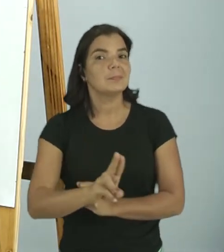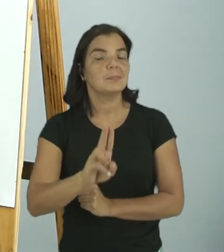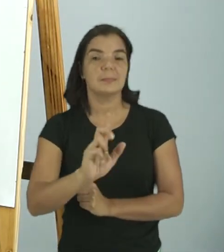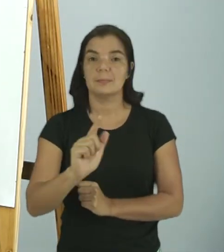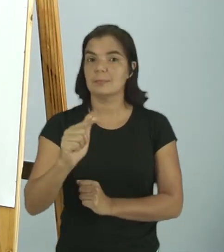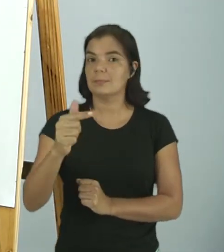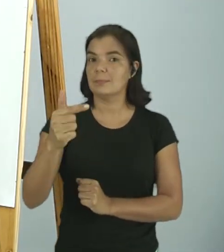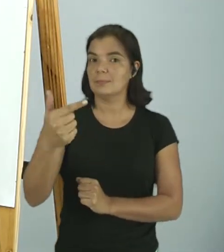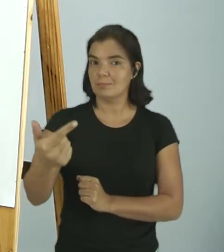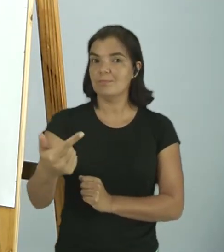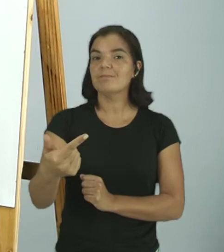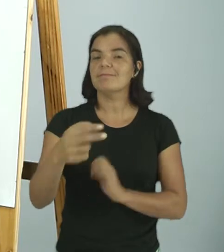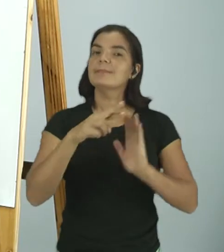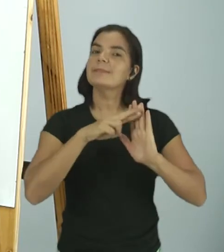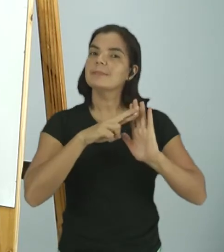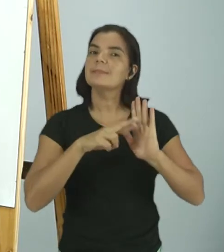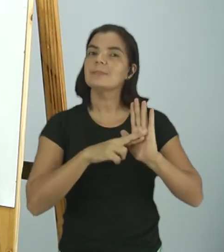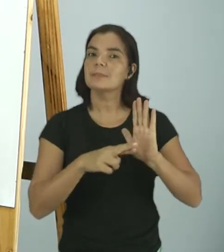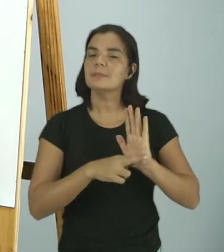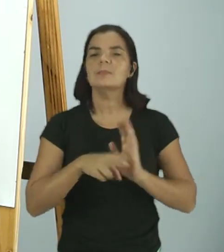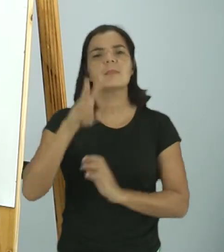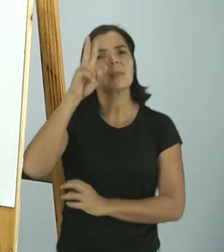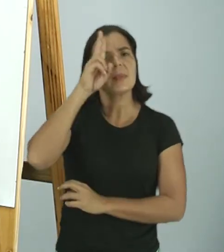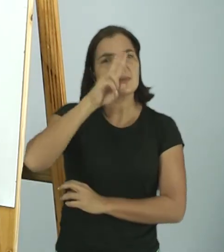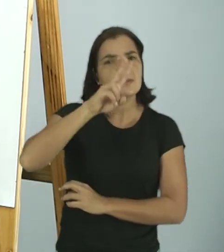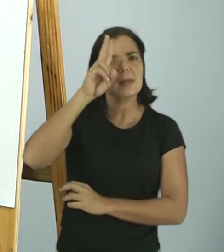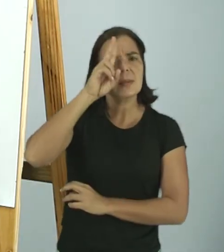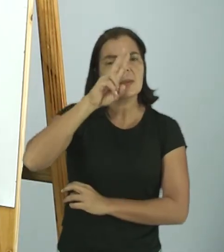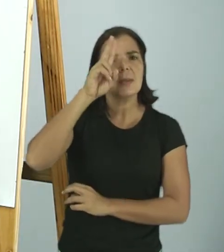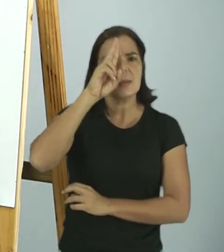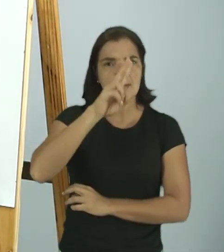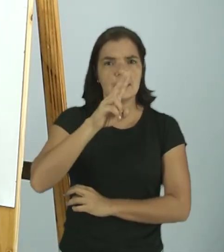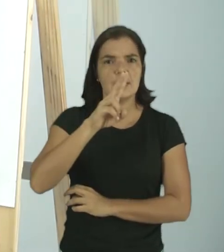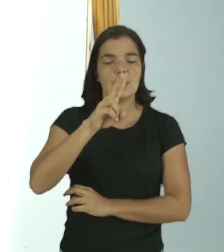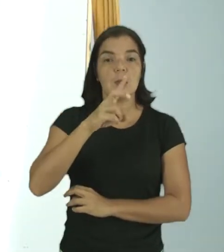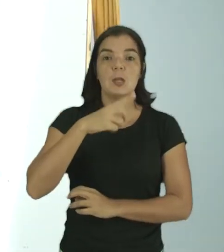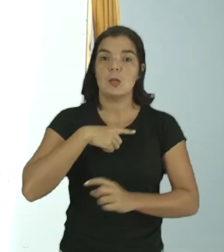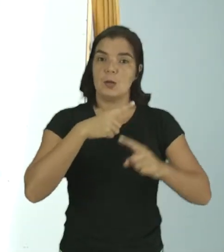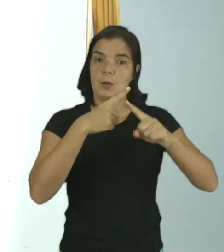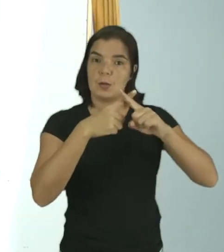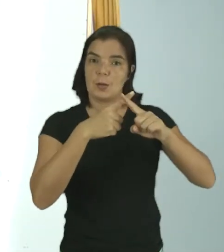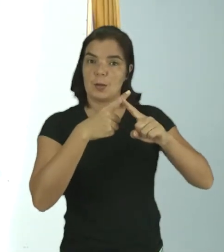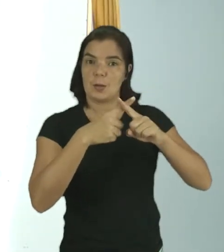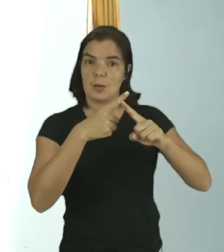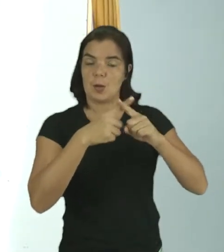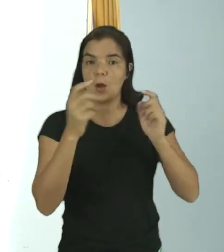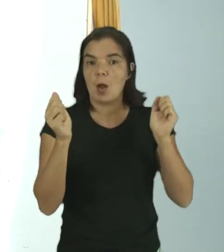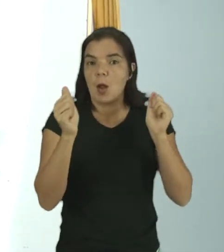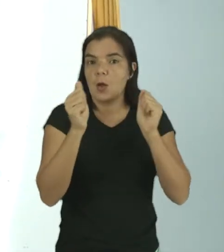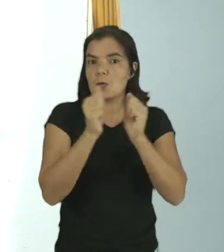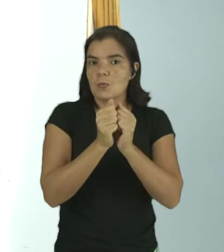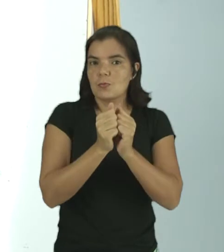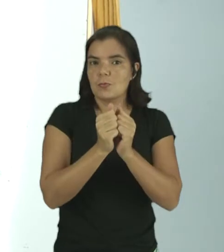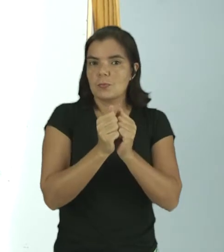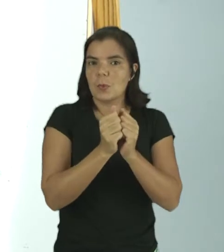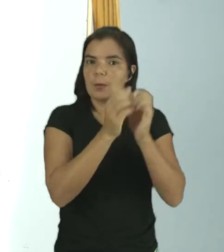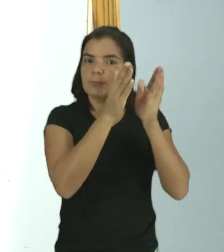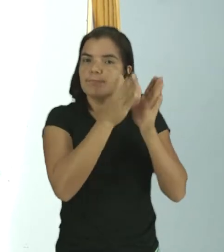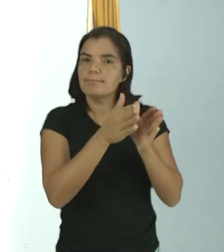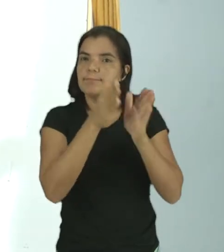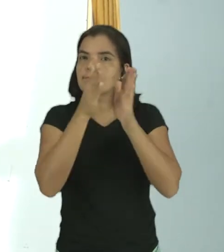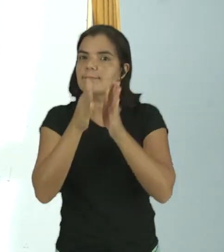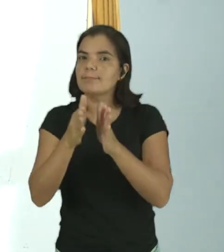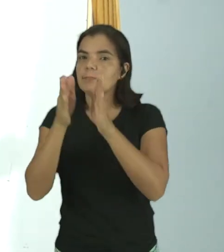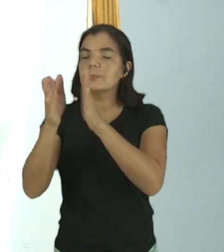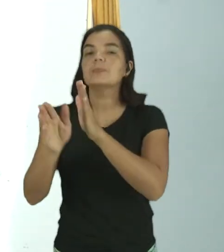uma outra forma lembra que quando eu multiplico é a junção das parcelas